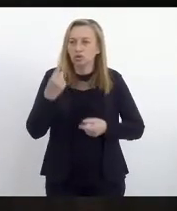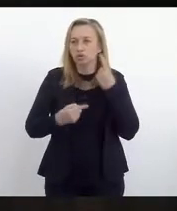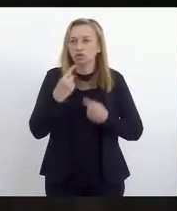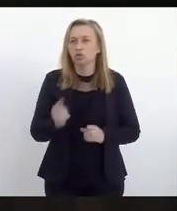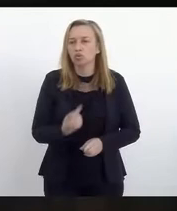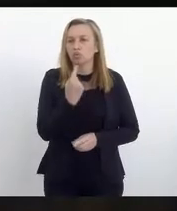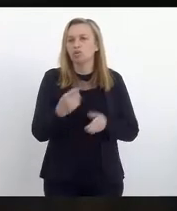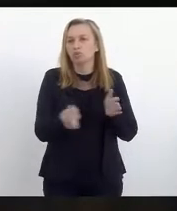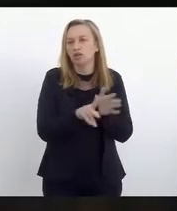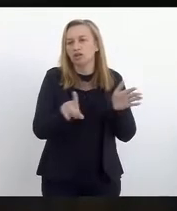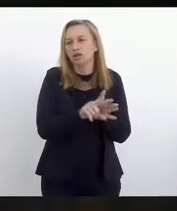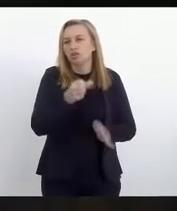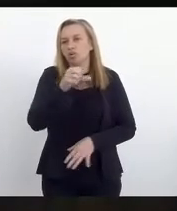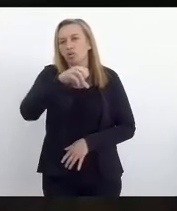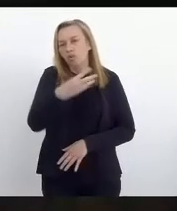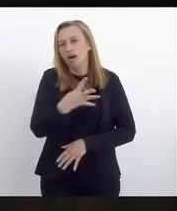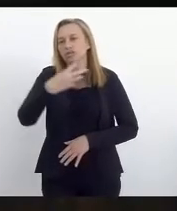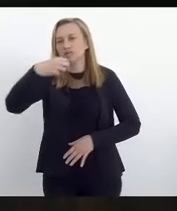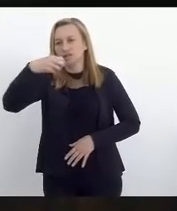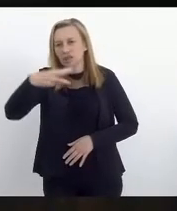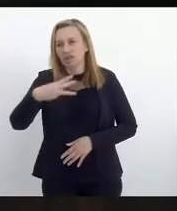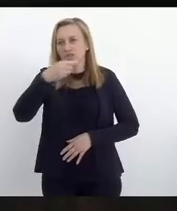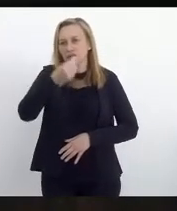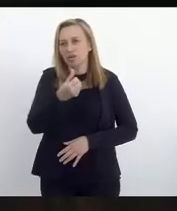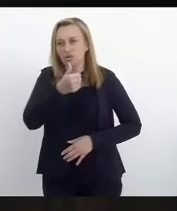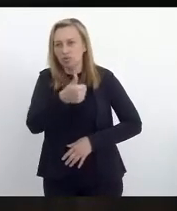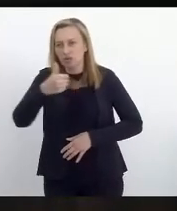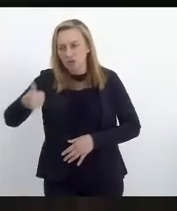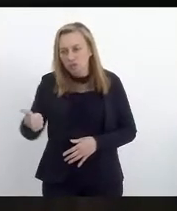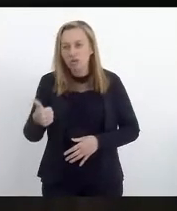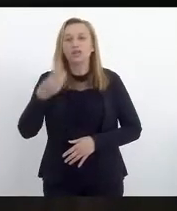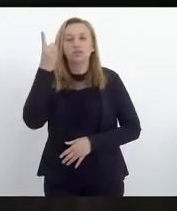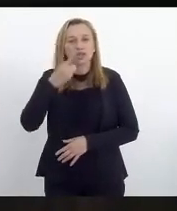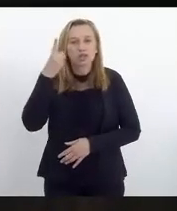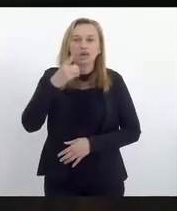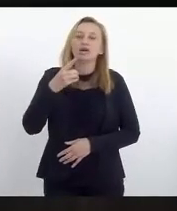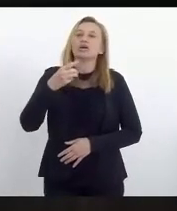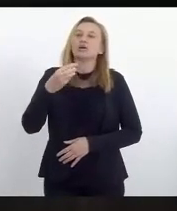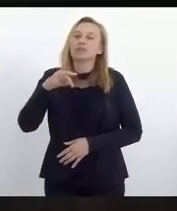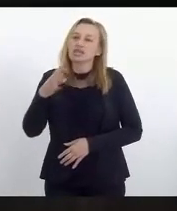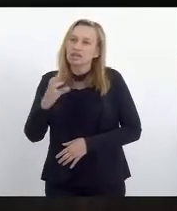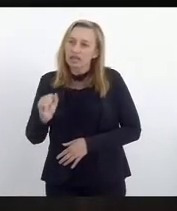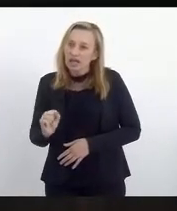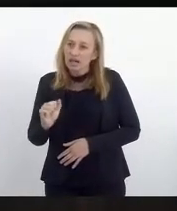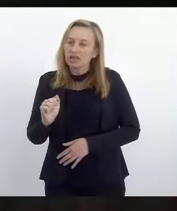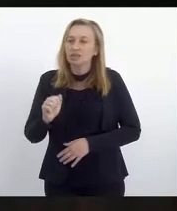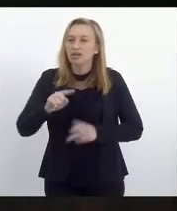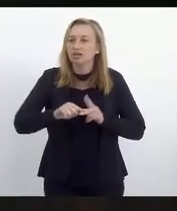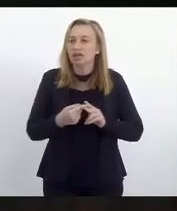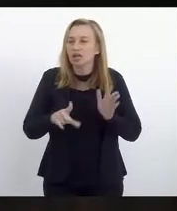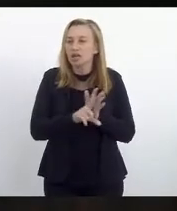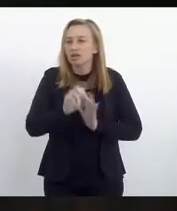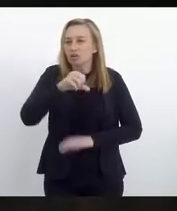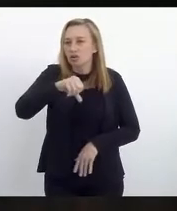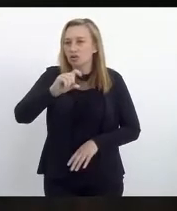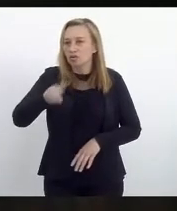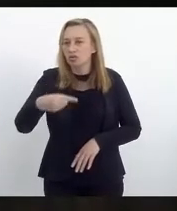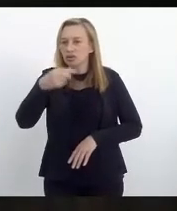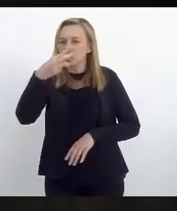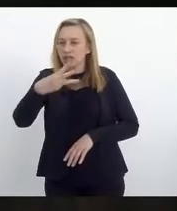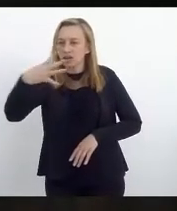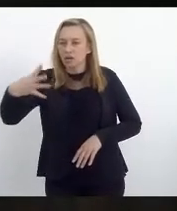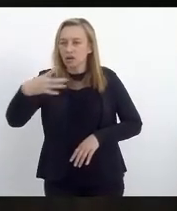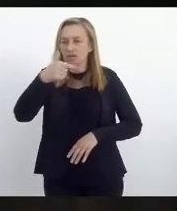discussão única, projeto de lei número 4368/2021, de autoria do deputado Márcio Canella, que altera a lei número 9034,